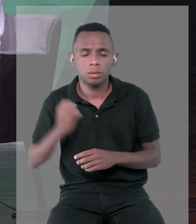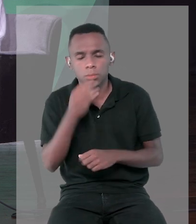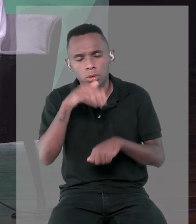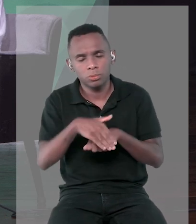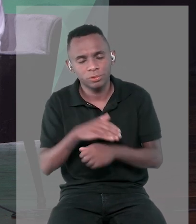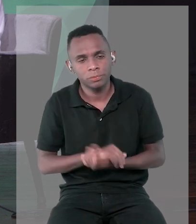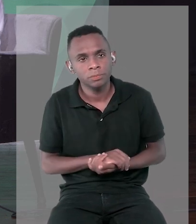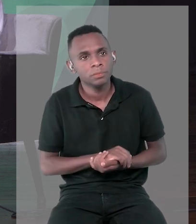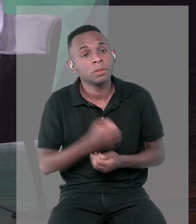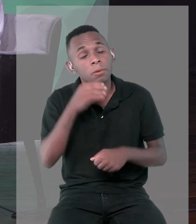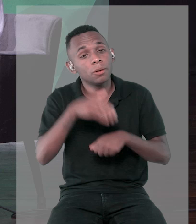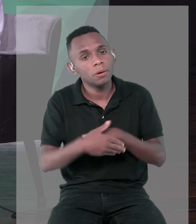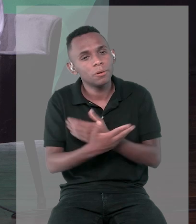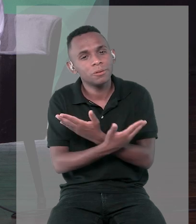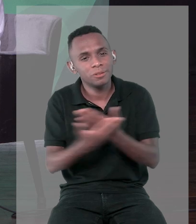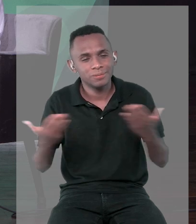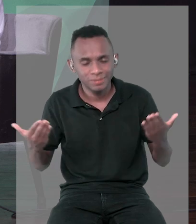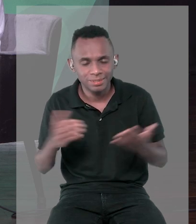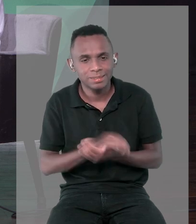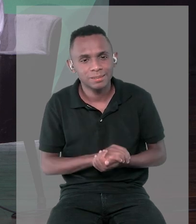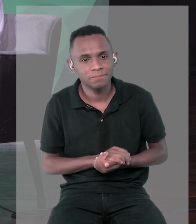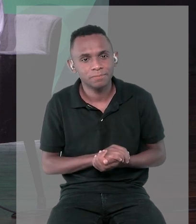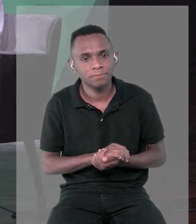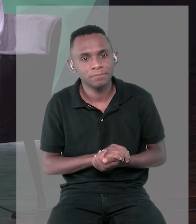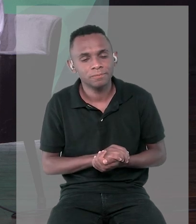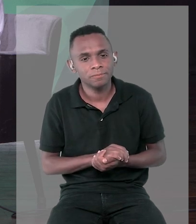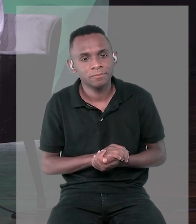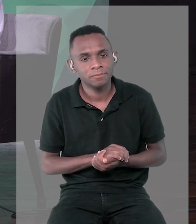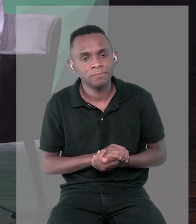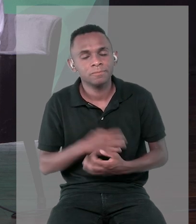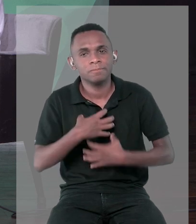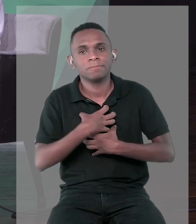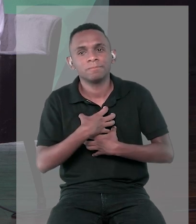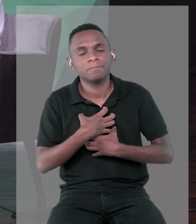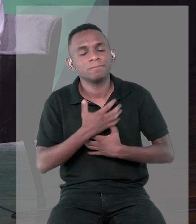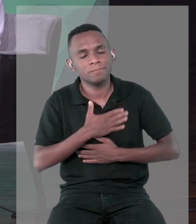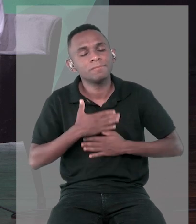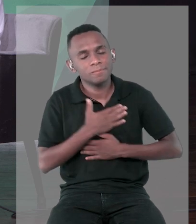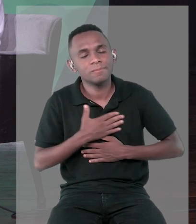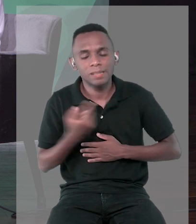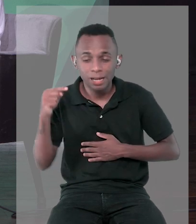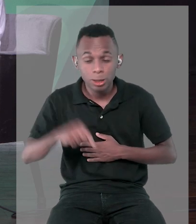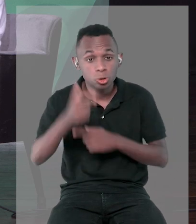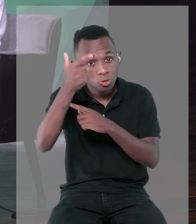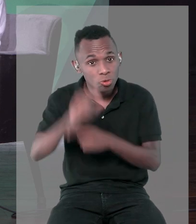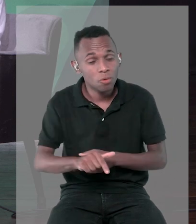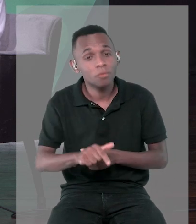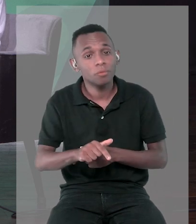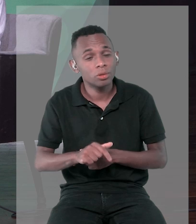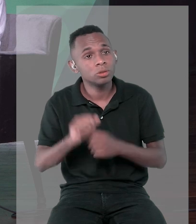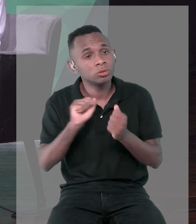noite. Bom, boa noite a vocês. É uma satisfação muito grande estar aqui de